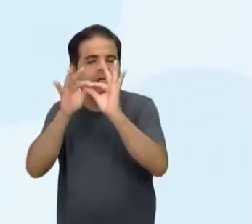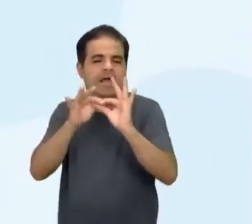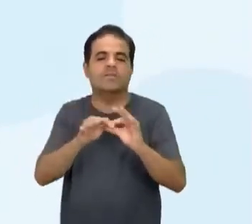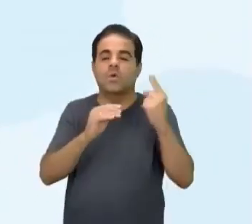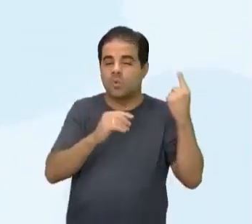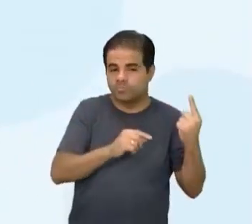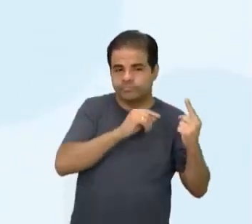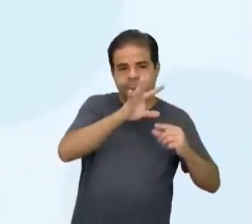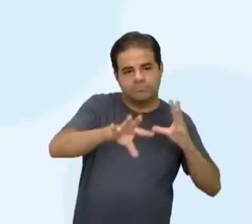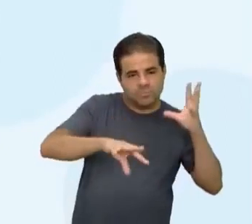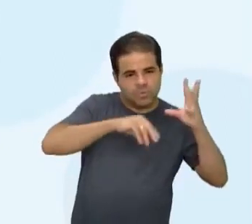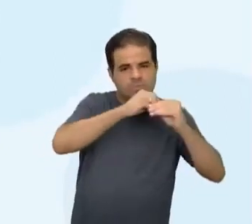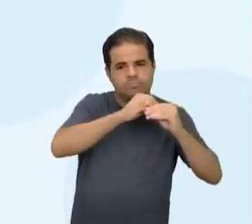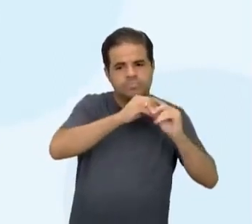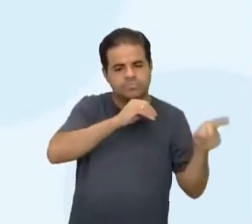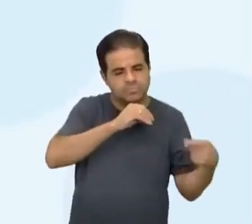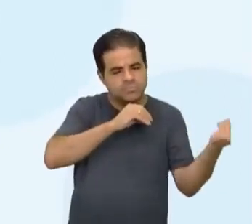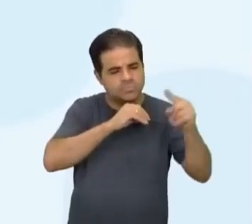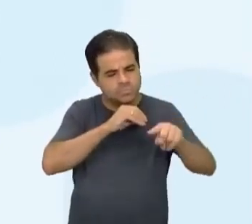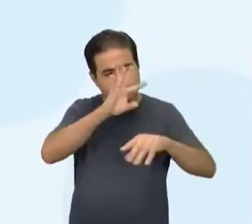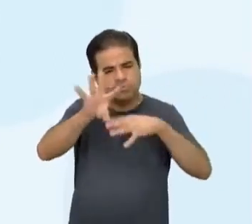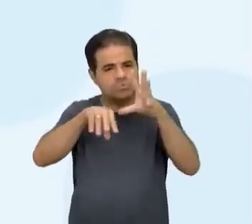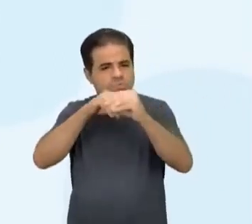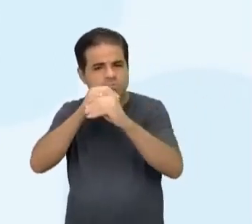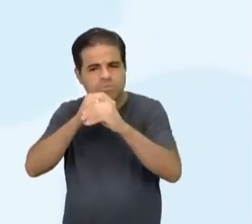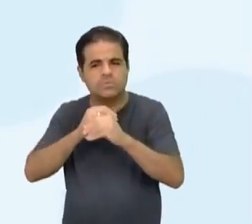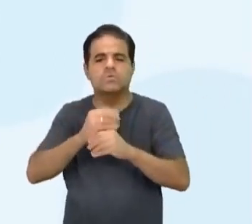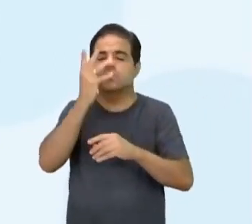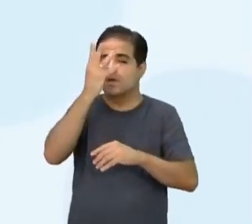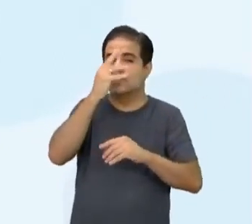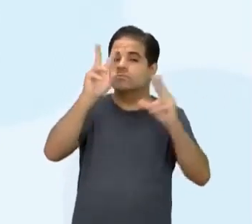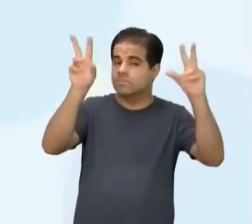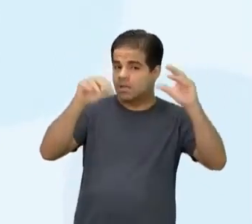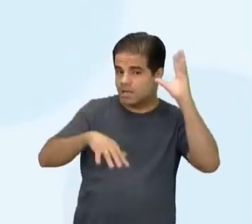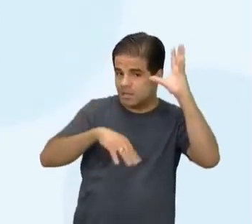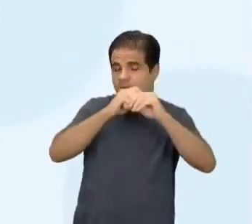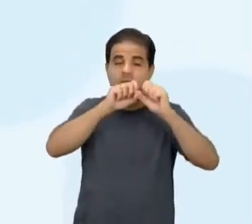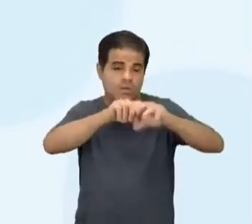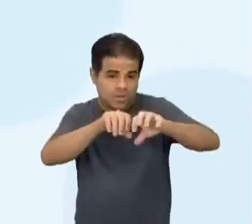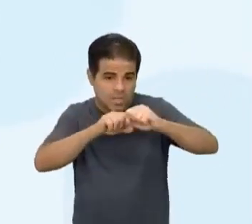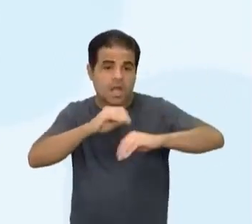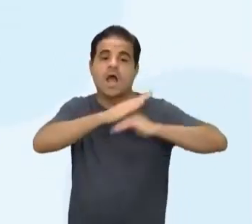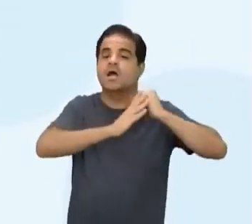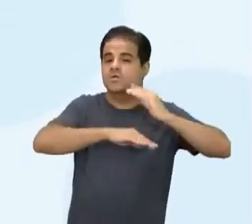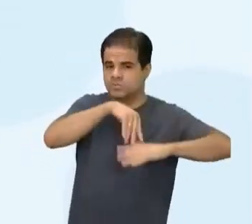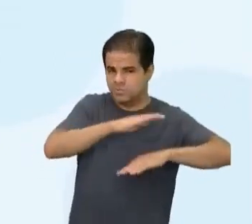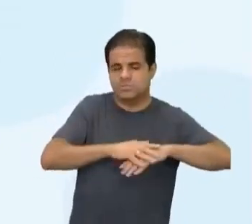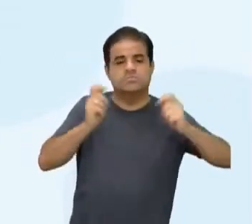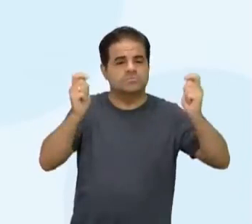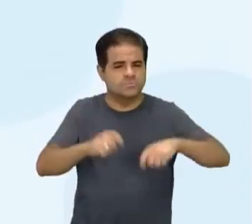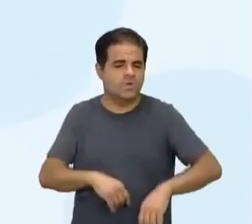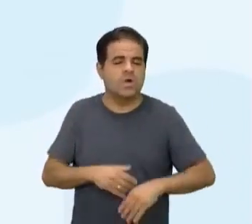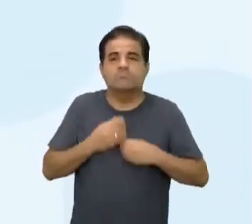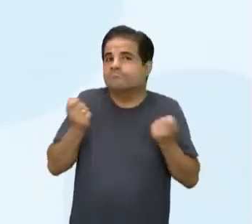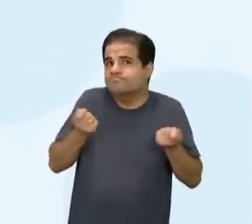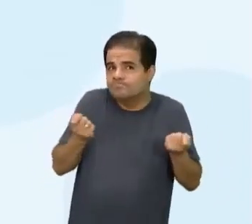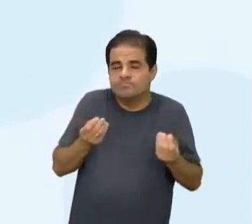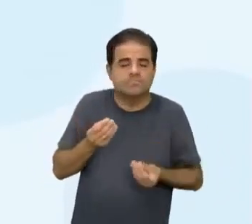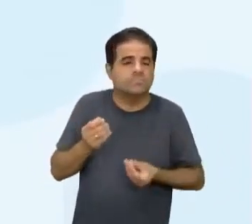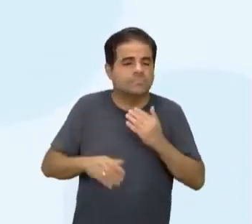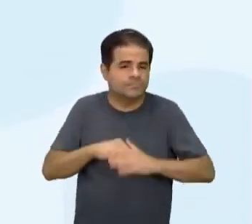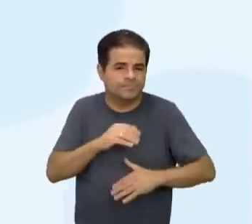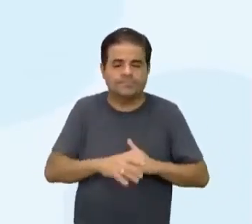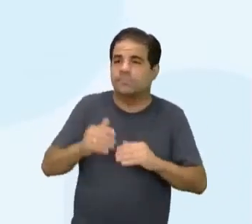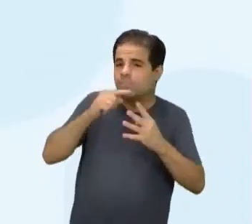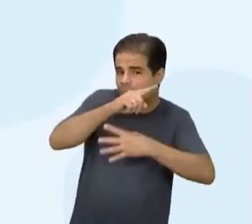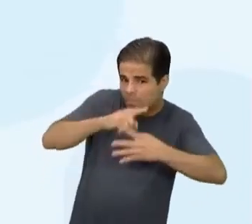um complementa o outro, né? E os 4 pilares da educação, as ações que a gente pode tomar, né, práticas para contemplar